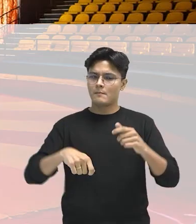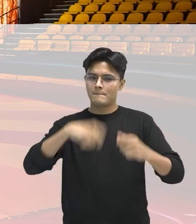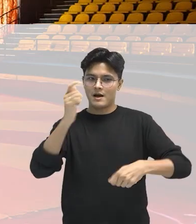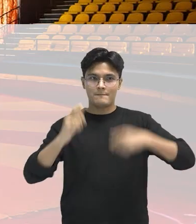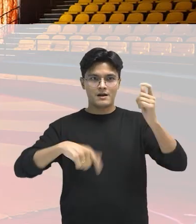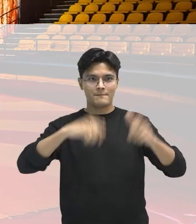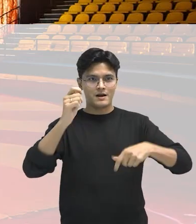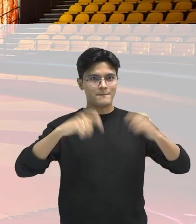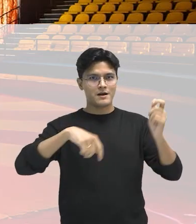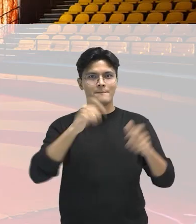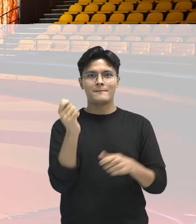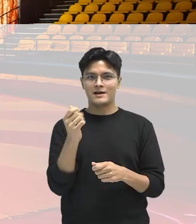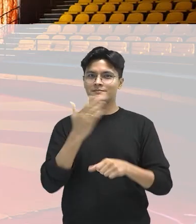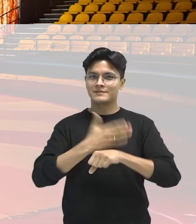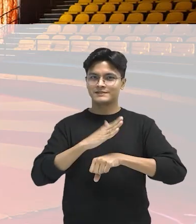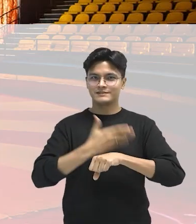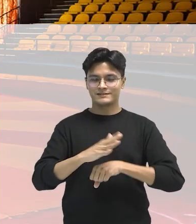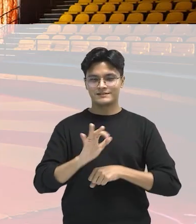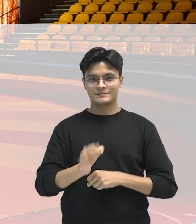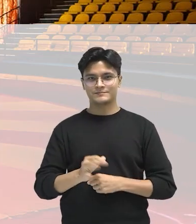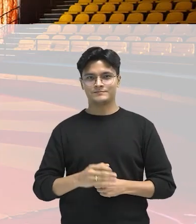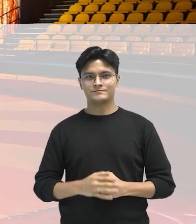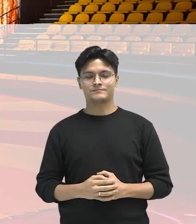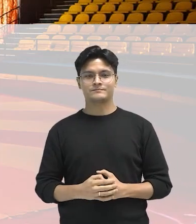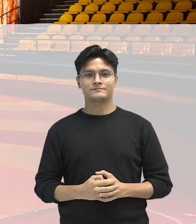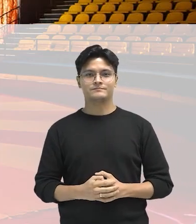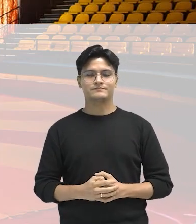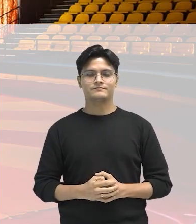Daqui a pouquinho a gente vai tentar praticar, tá bom?